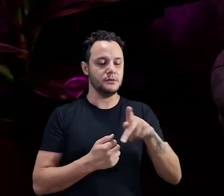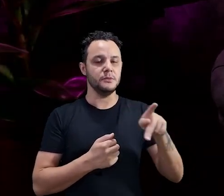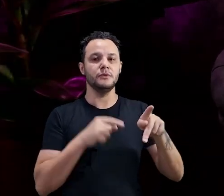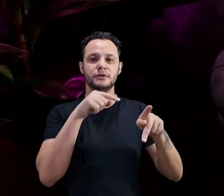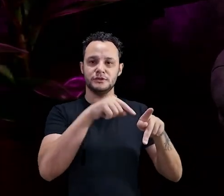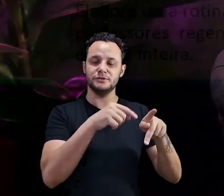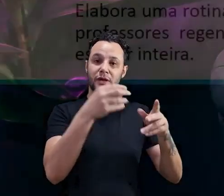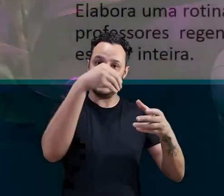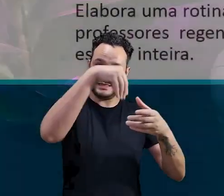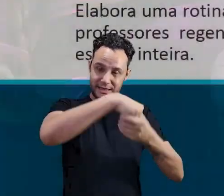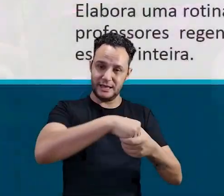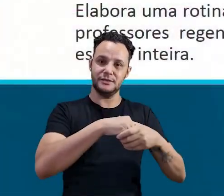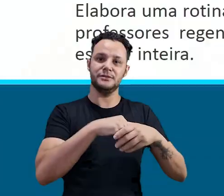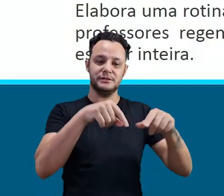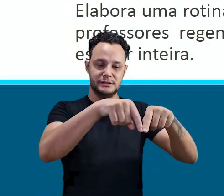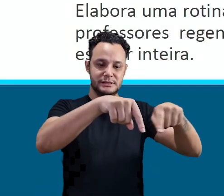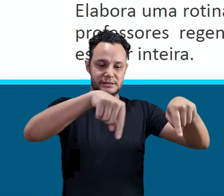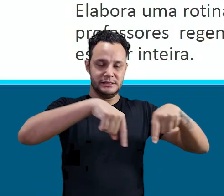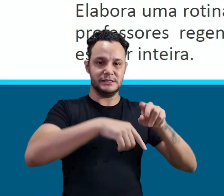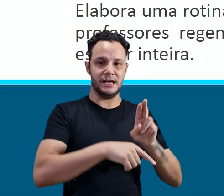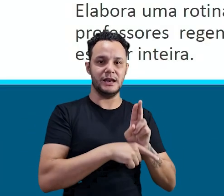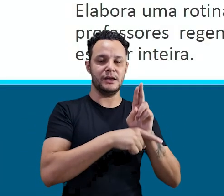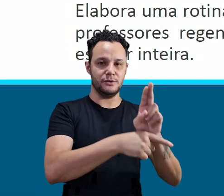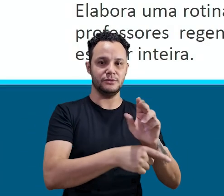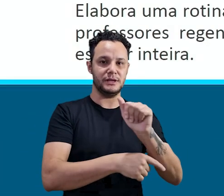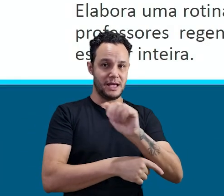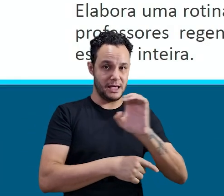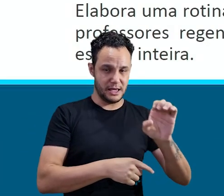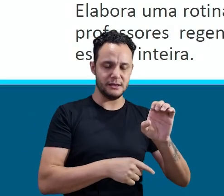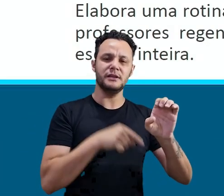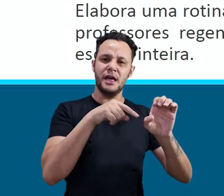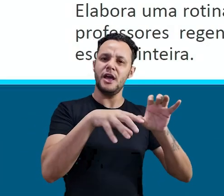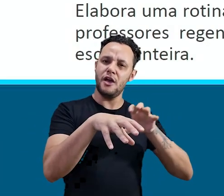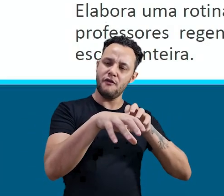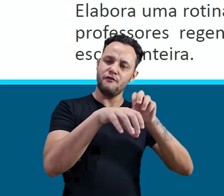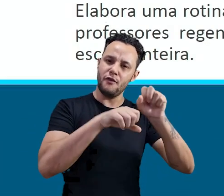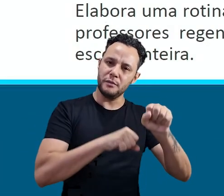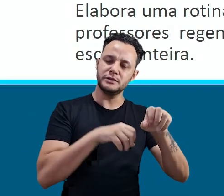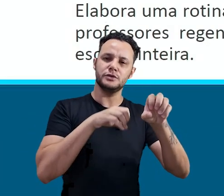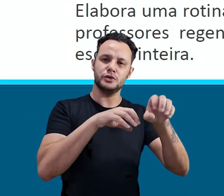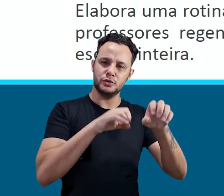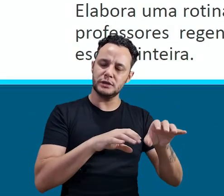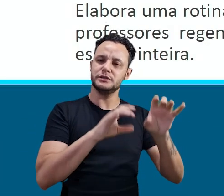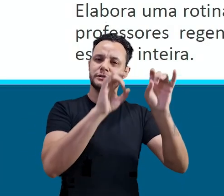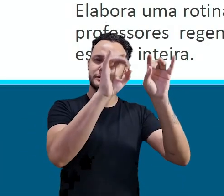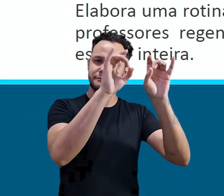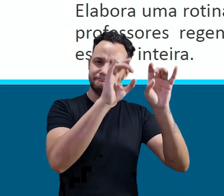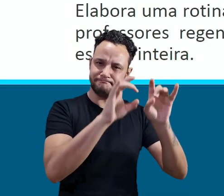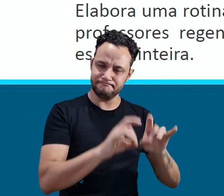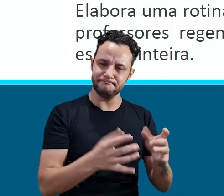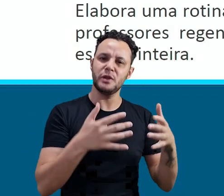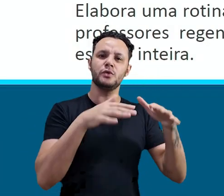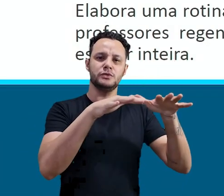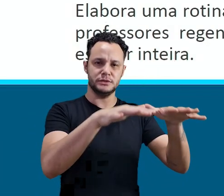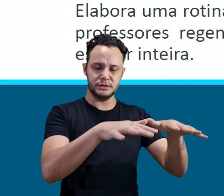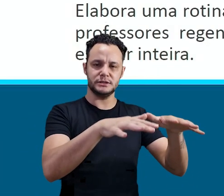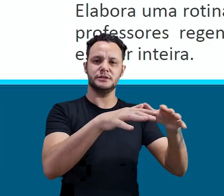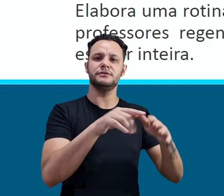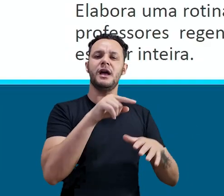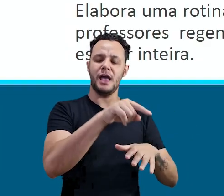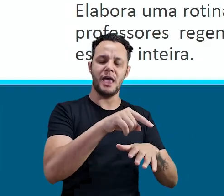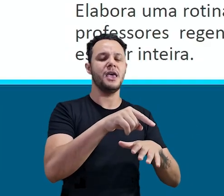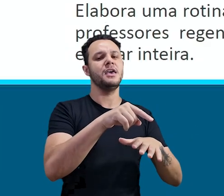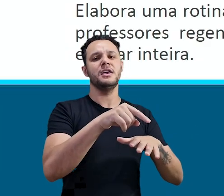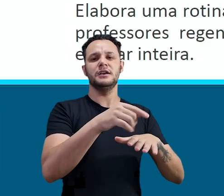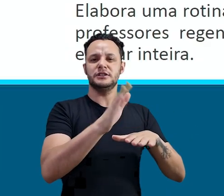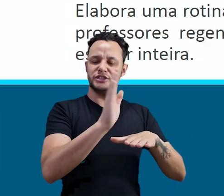existe um professor responsável pelo AEI, esse professor tem formação em educação inclusiva, seja em nível de graduação, em nível de